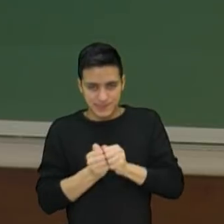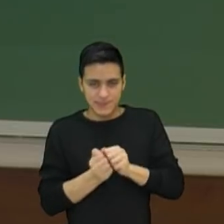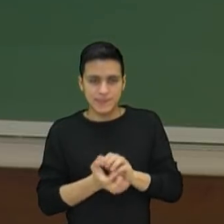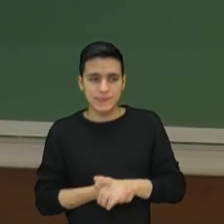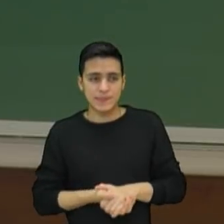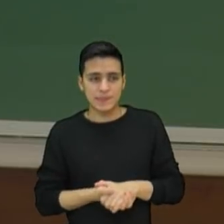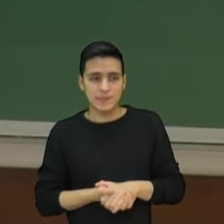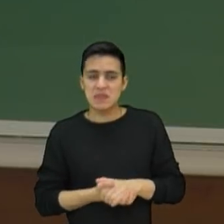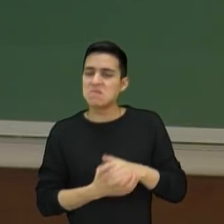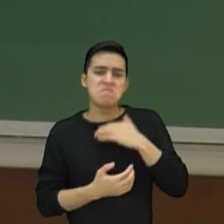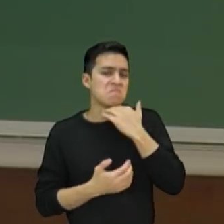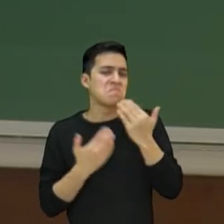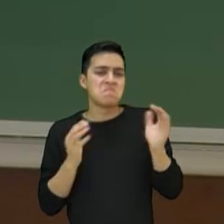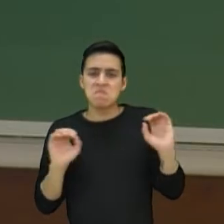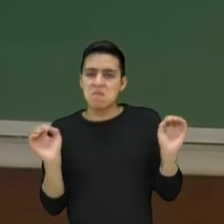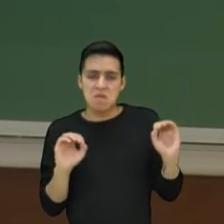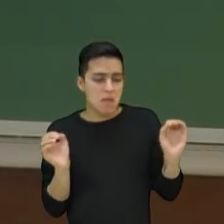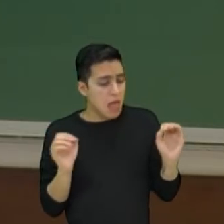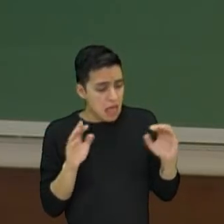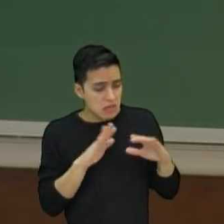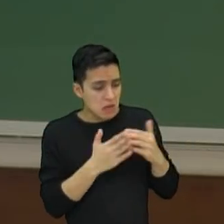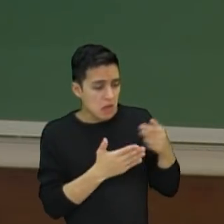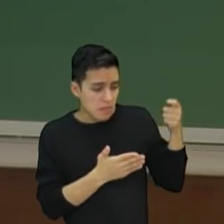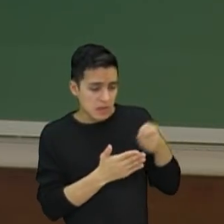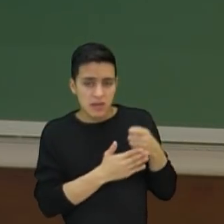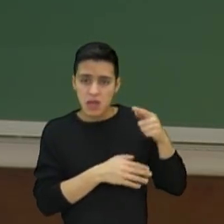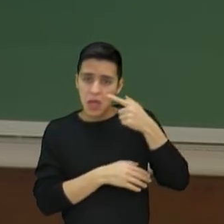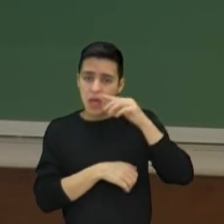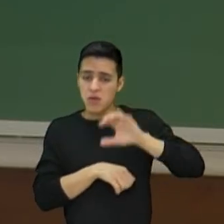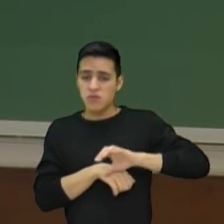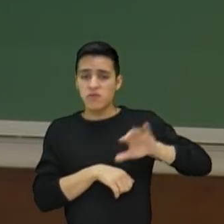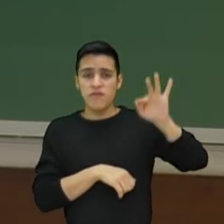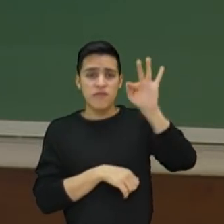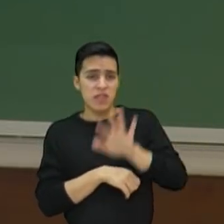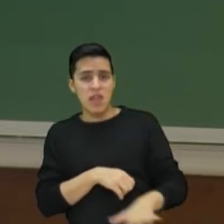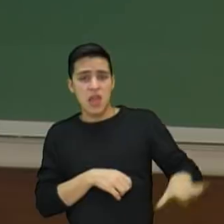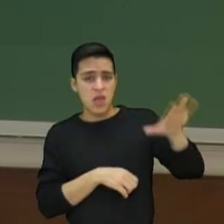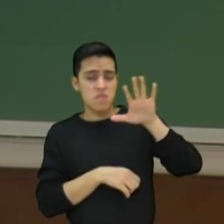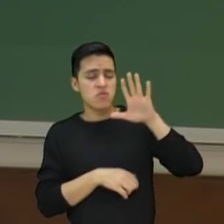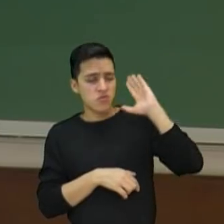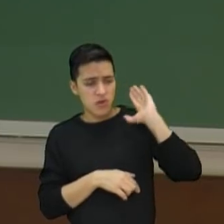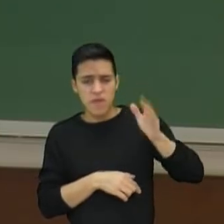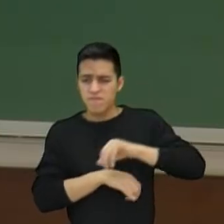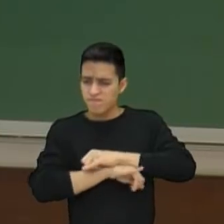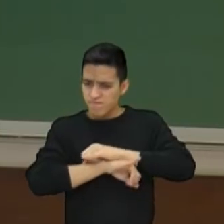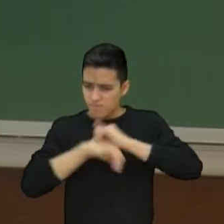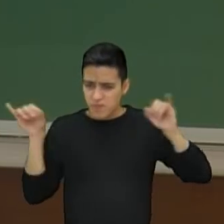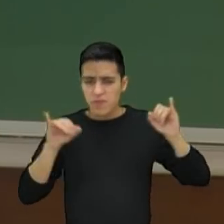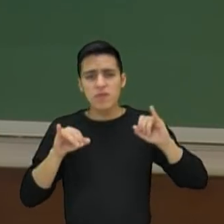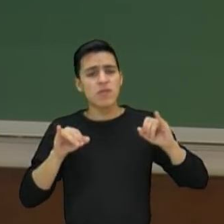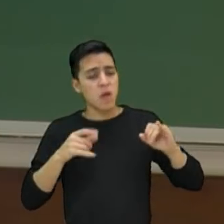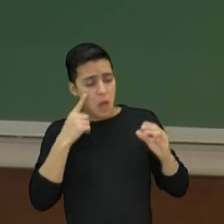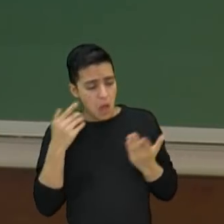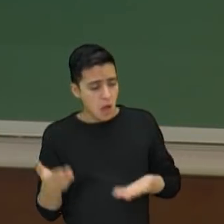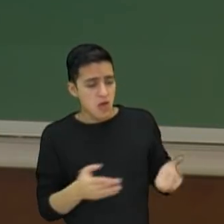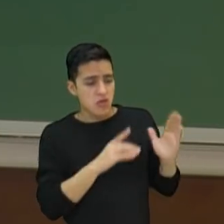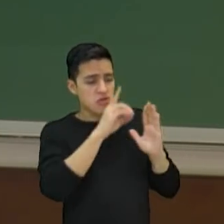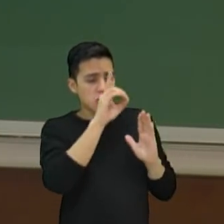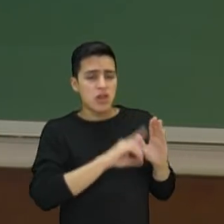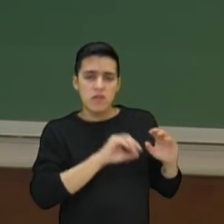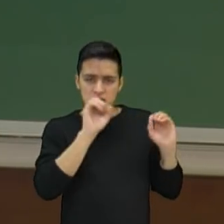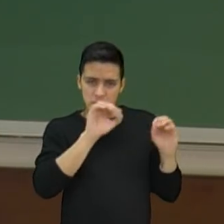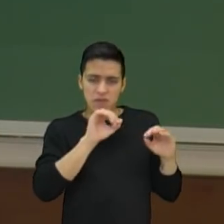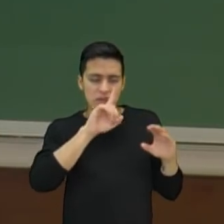Aqui, ó, ninguém tem dúvida, a escola é obrigatória. Inclusive, a Constituição Federal, ela prevê para todo mundo o direito à educação.